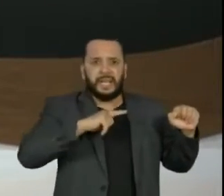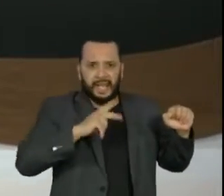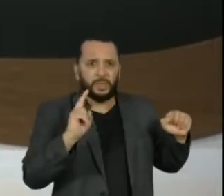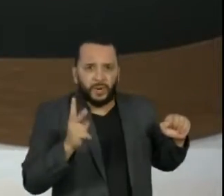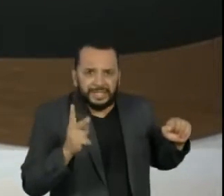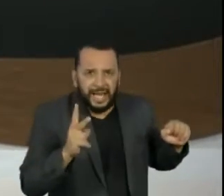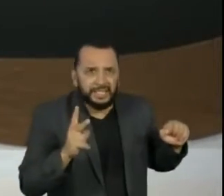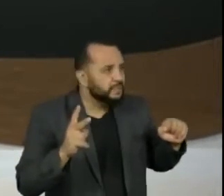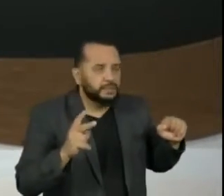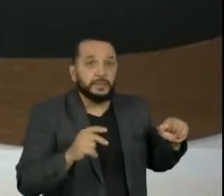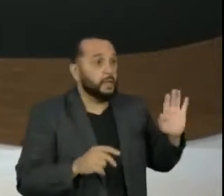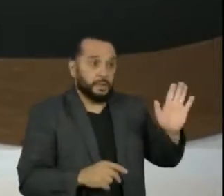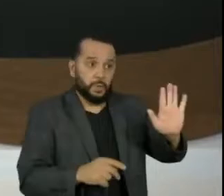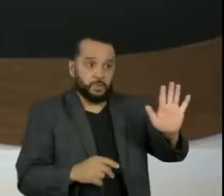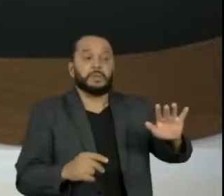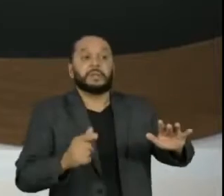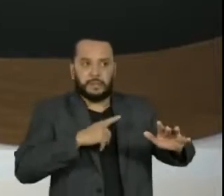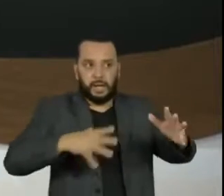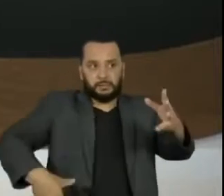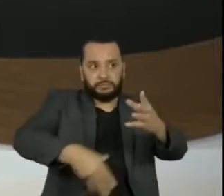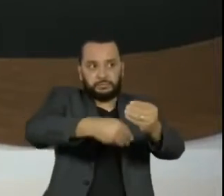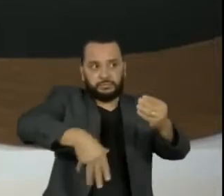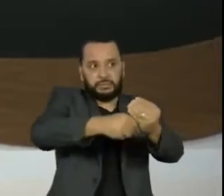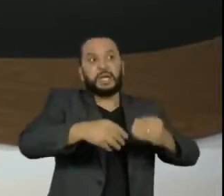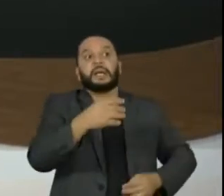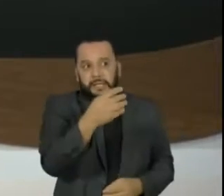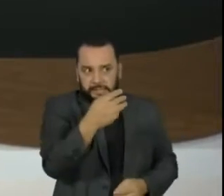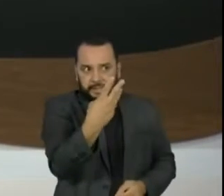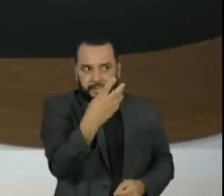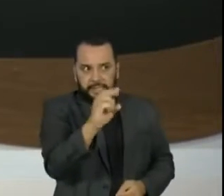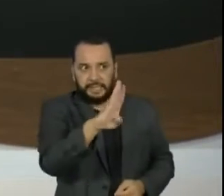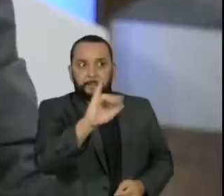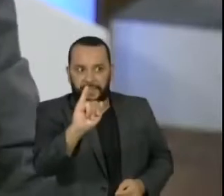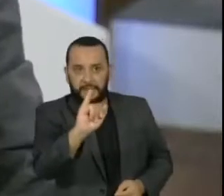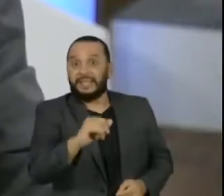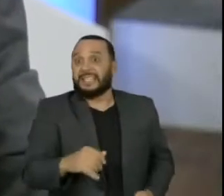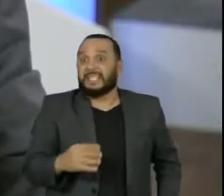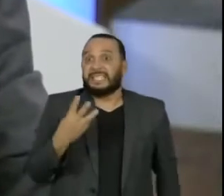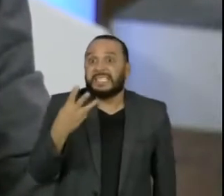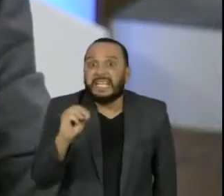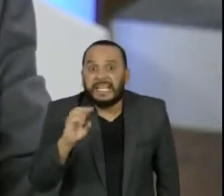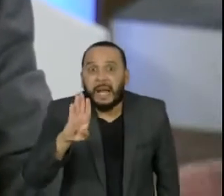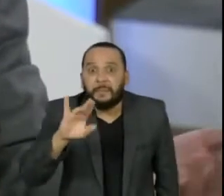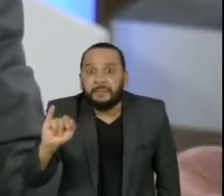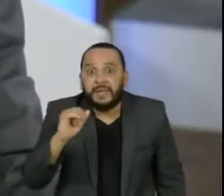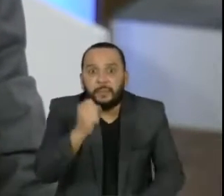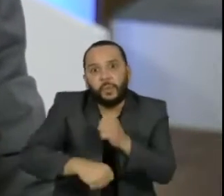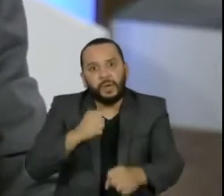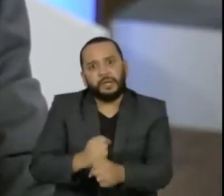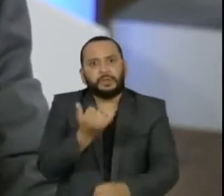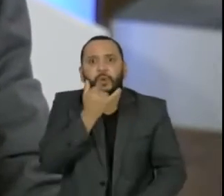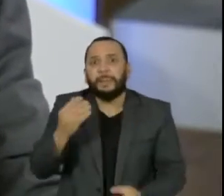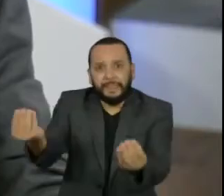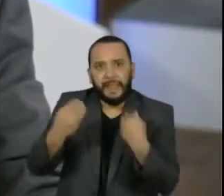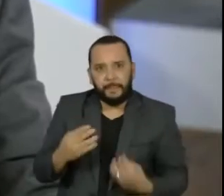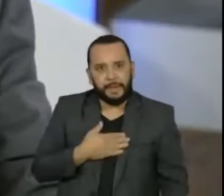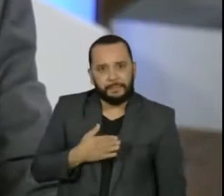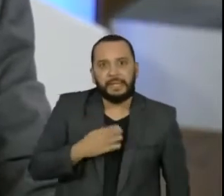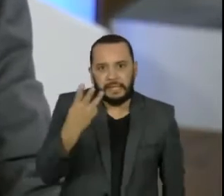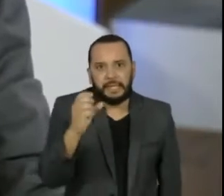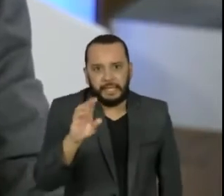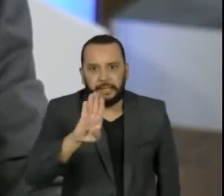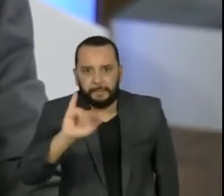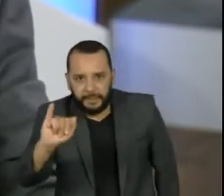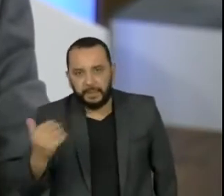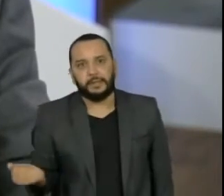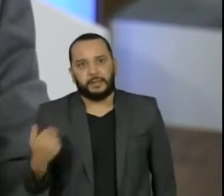R$2, né? Não, tem um subsídio que pode chegar a 30 bilhões nesse ano do transporte. 30 bilhões por ano. Se me der 30 bilhões por ano para